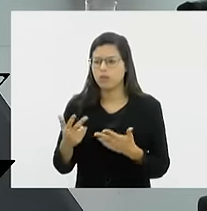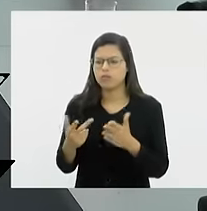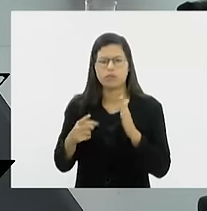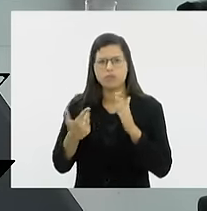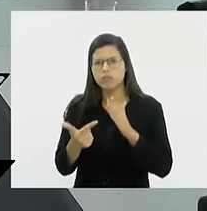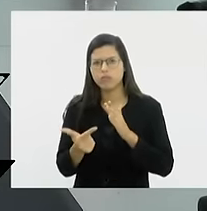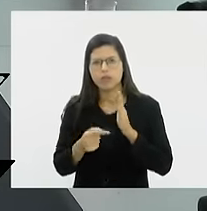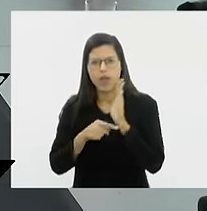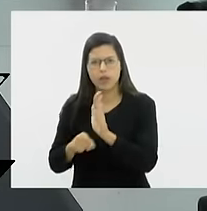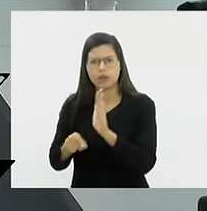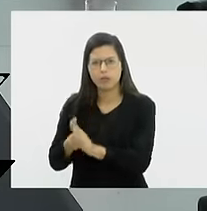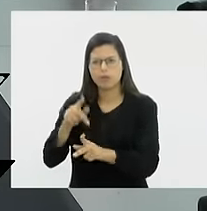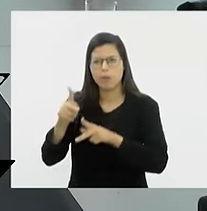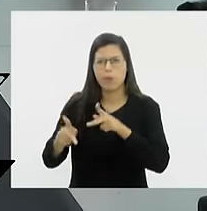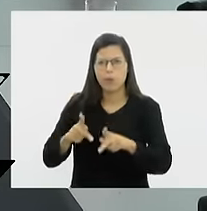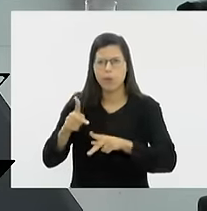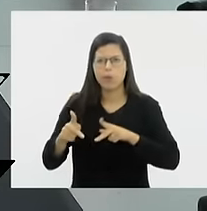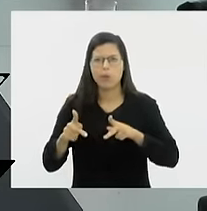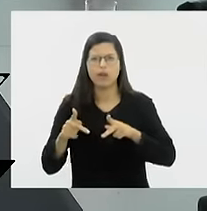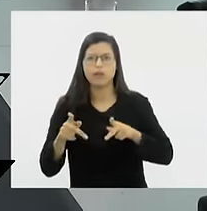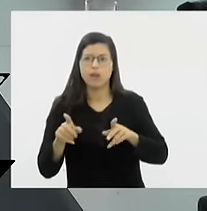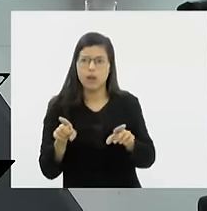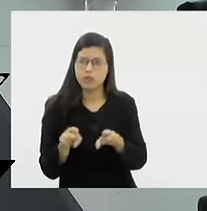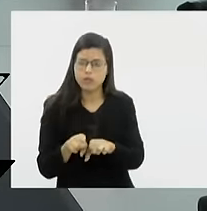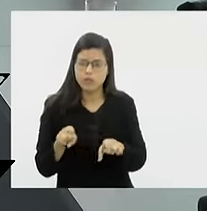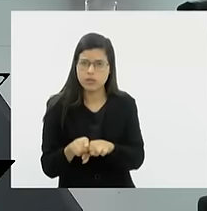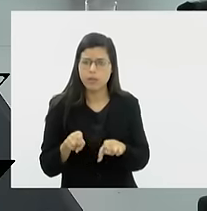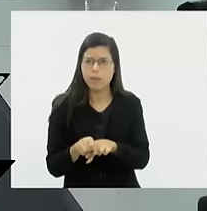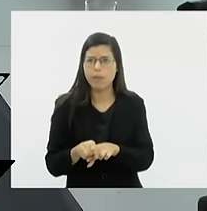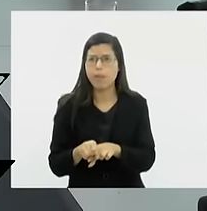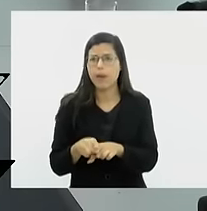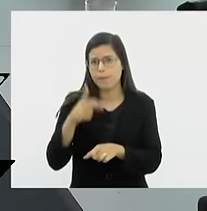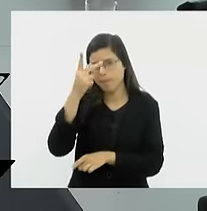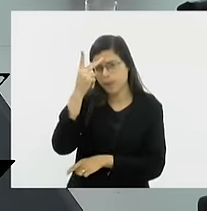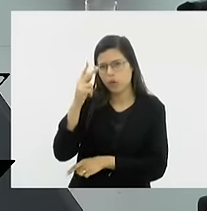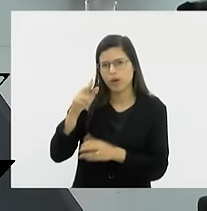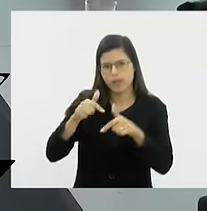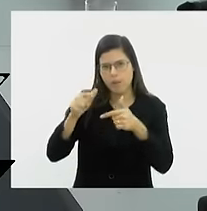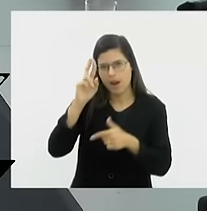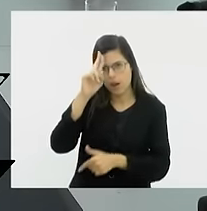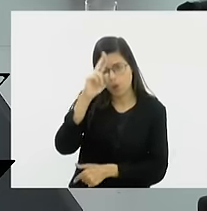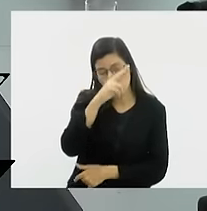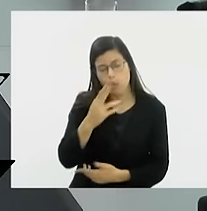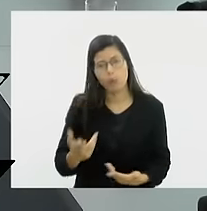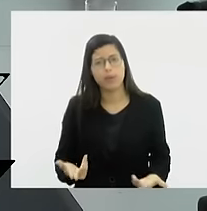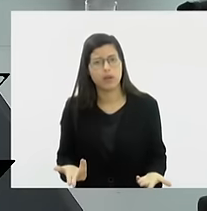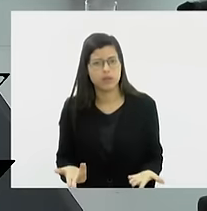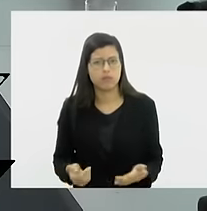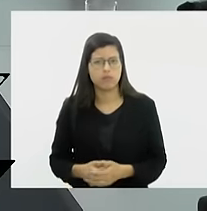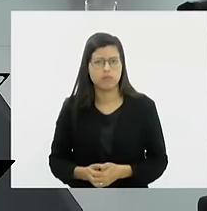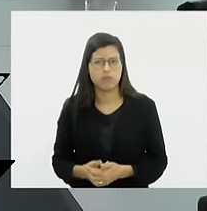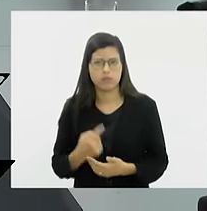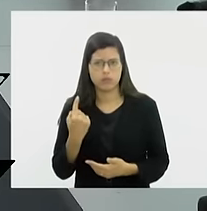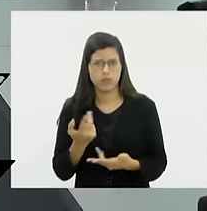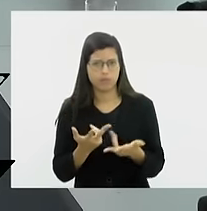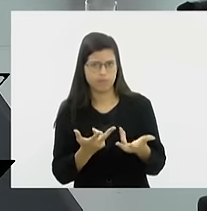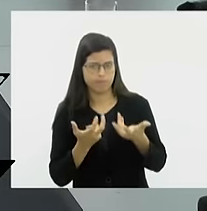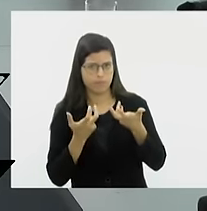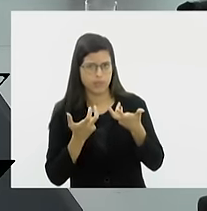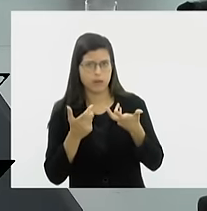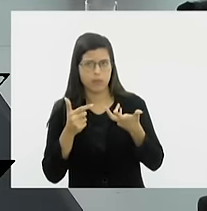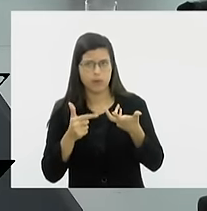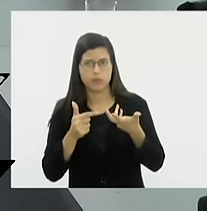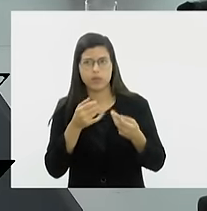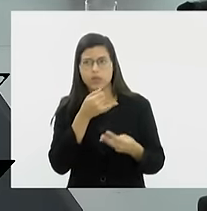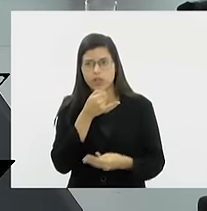sofre motorista de aplicativo. Motorista de aplicativo. E nós conhecemos agora, né, uma cena triste, onde o